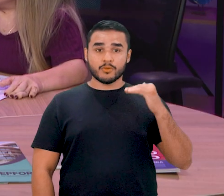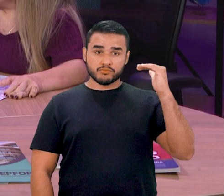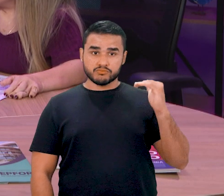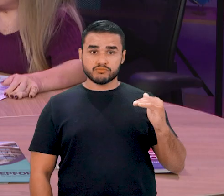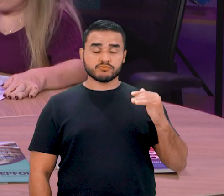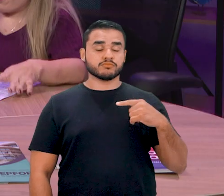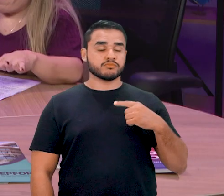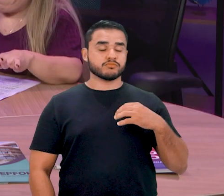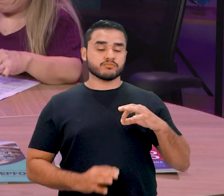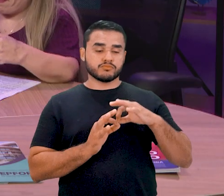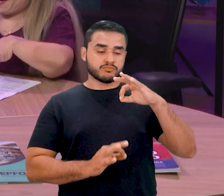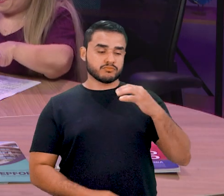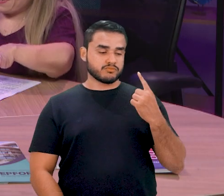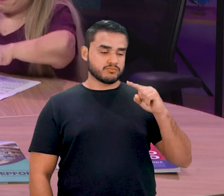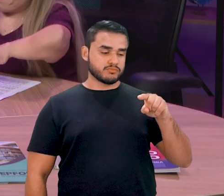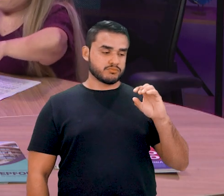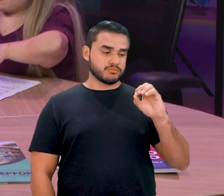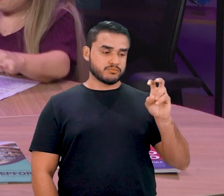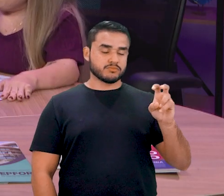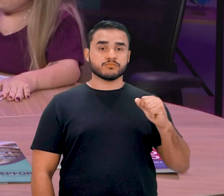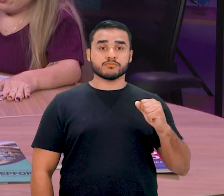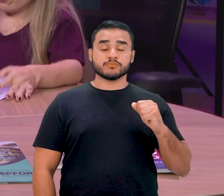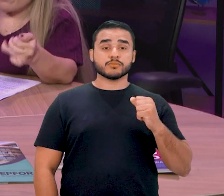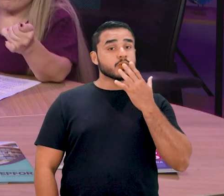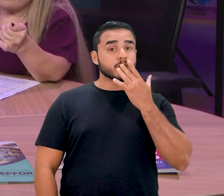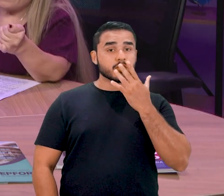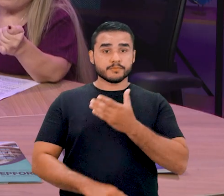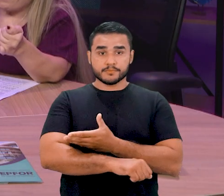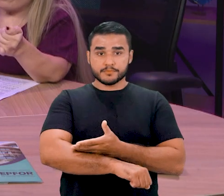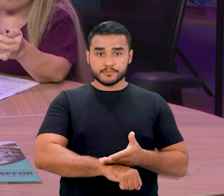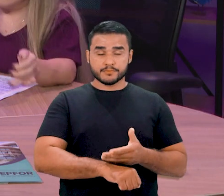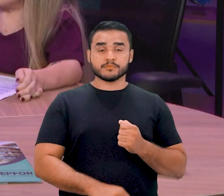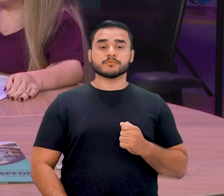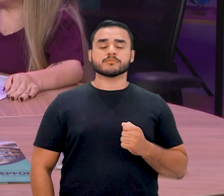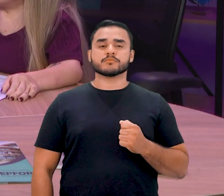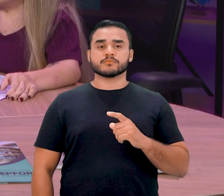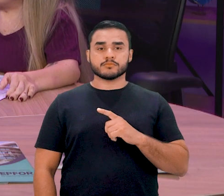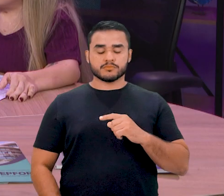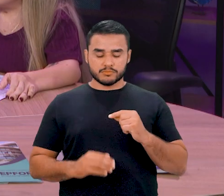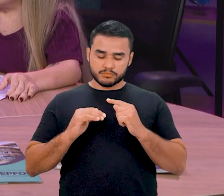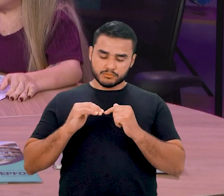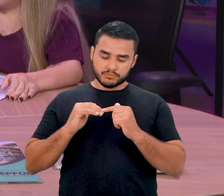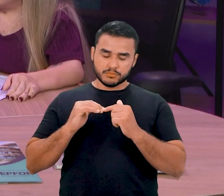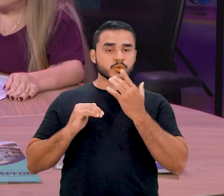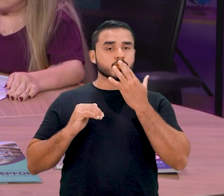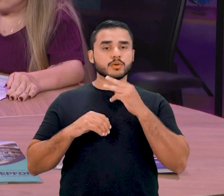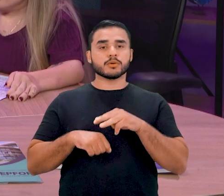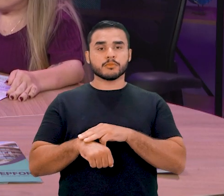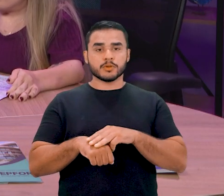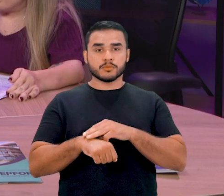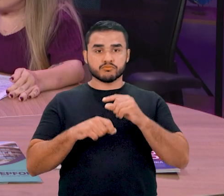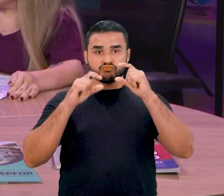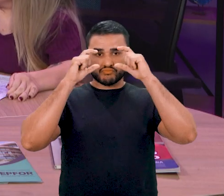m, sou da cor parda, branca. Tô com a unha pintada de marrom, meu óculos de grau, cabelos